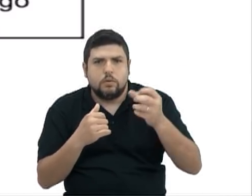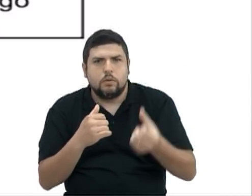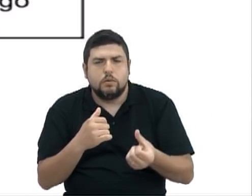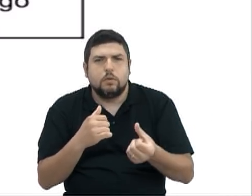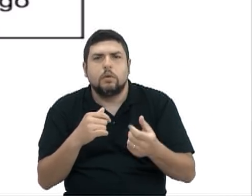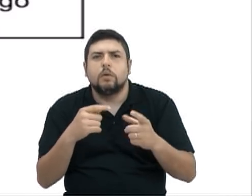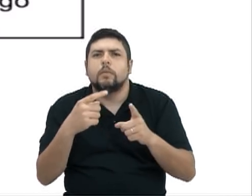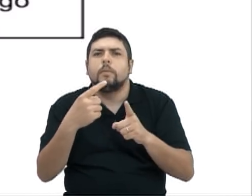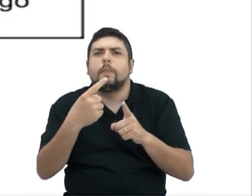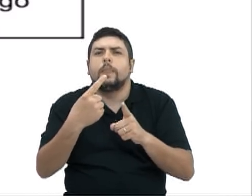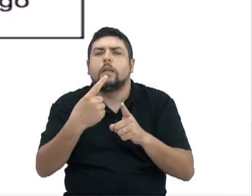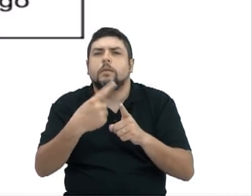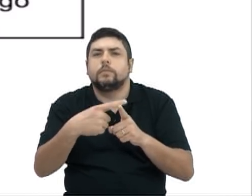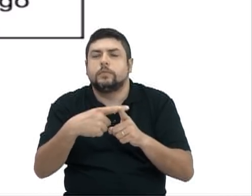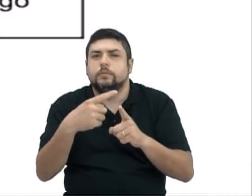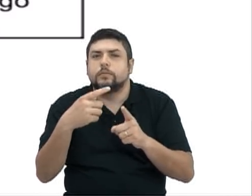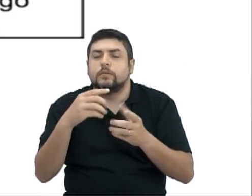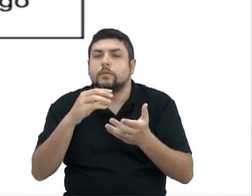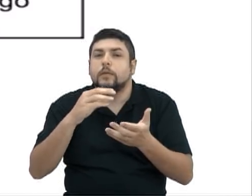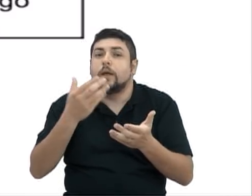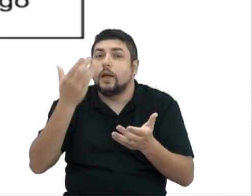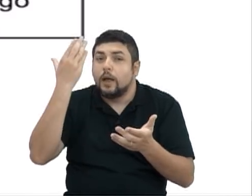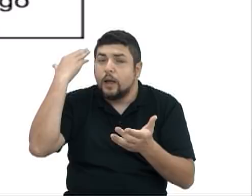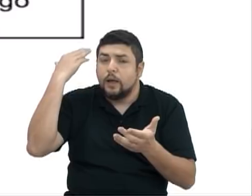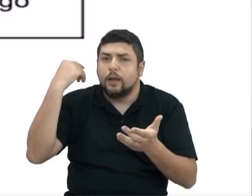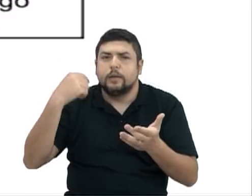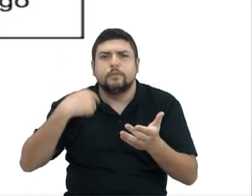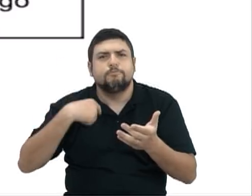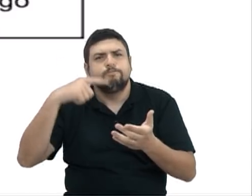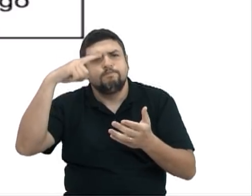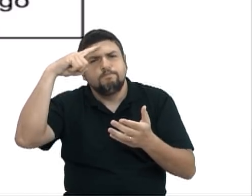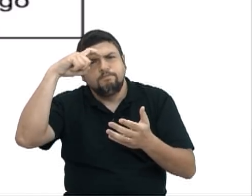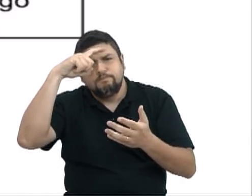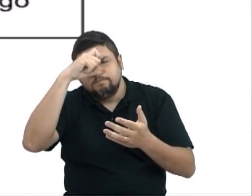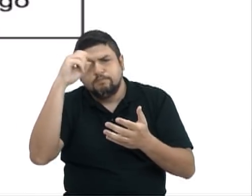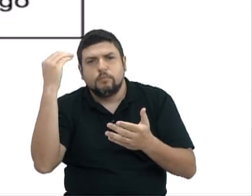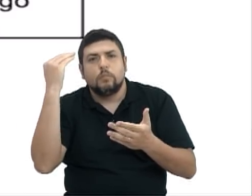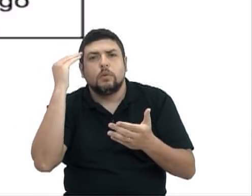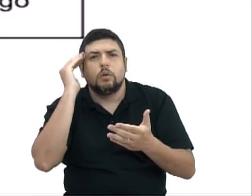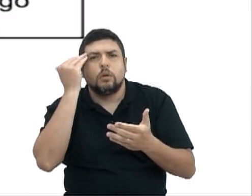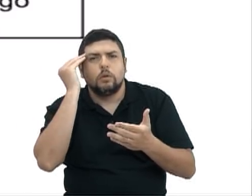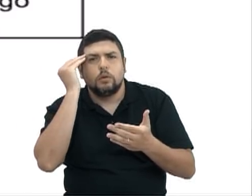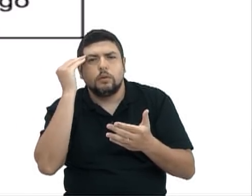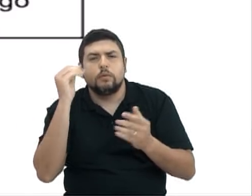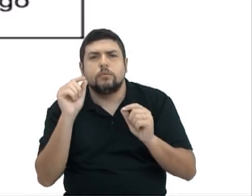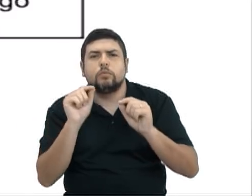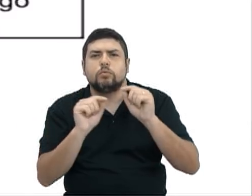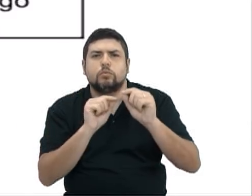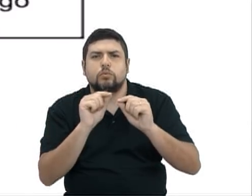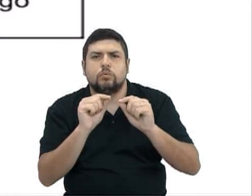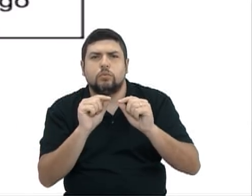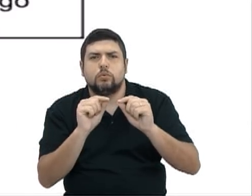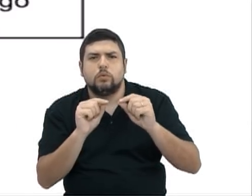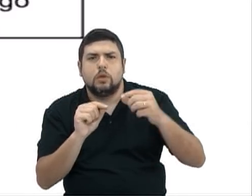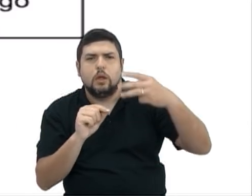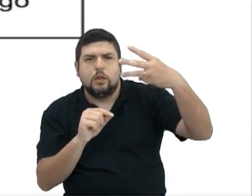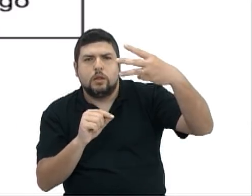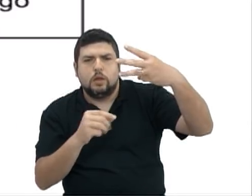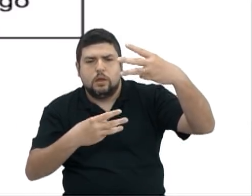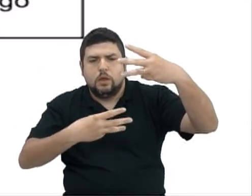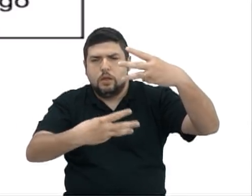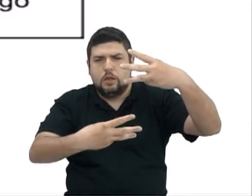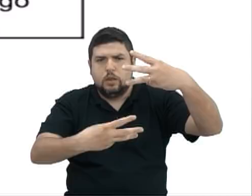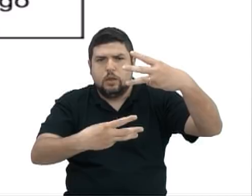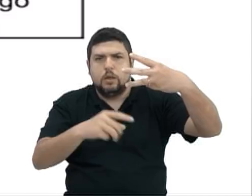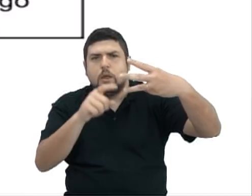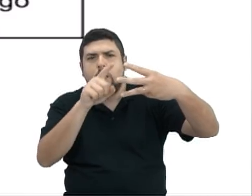quê? Porque eu não tinha entendido que essas 3 pessoas eram apenas o plural dessa. E eu ficava na minha